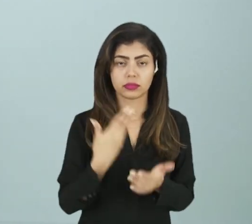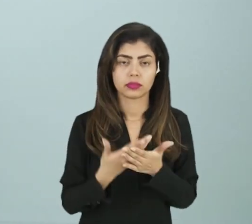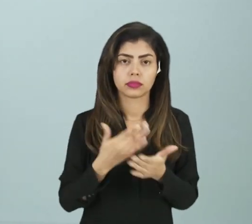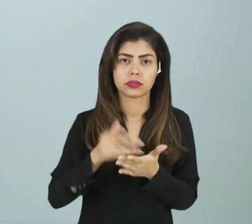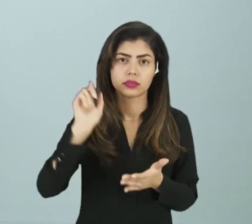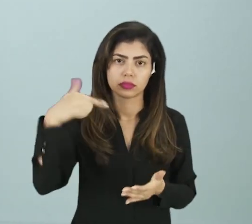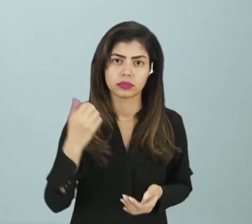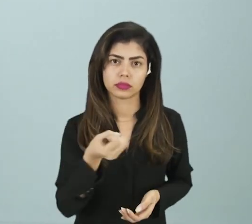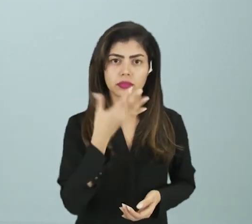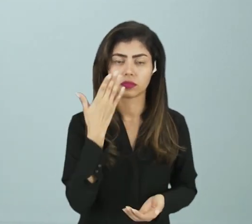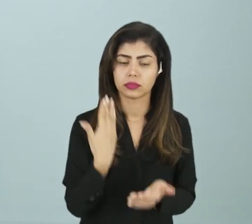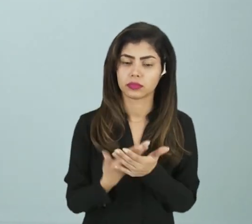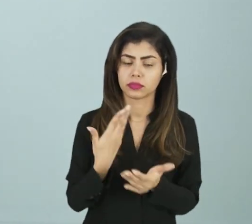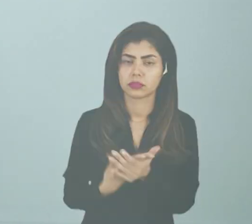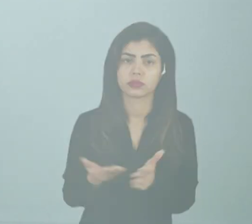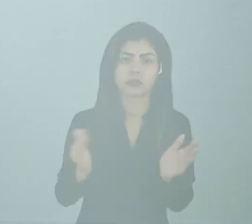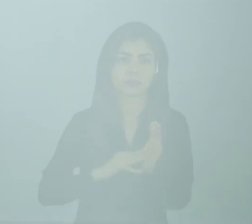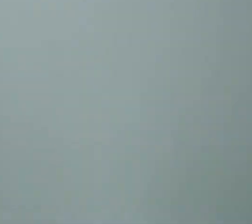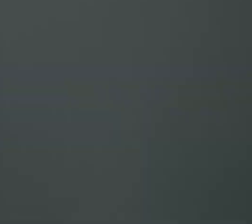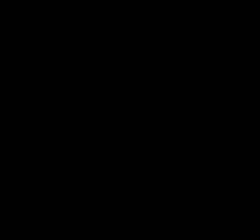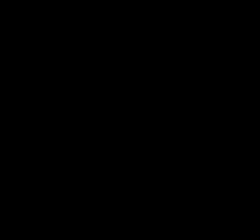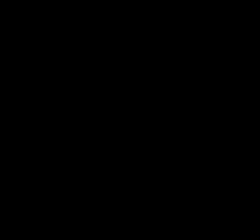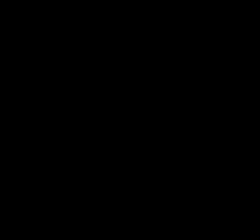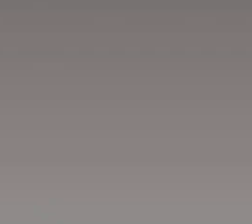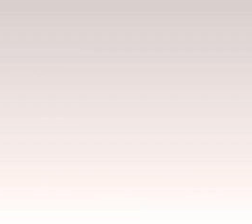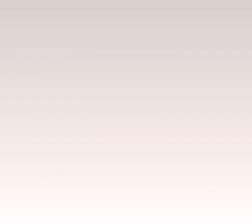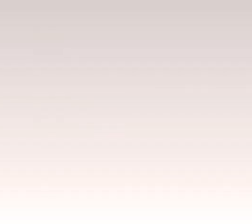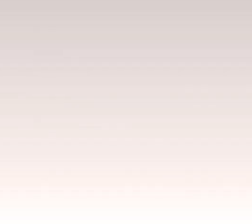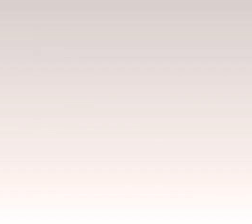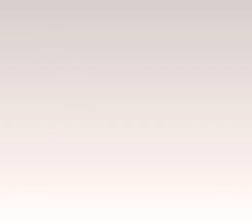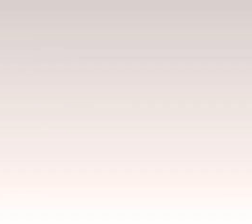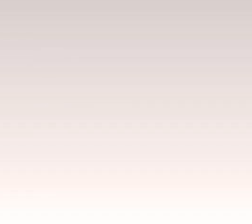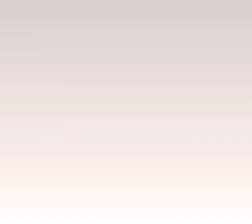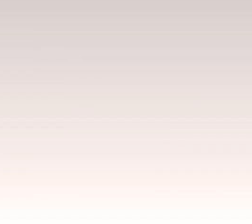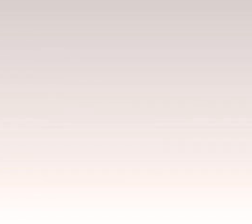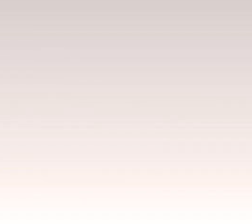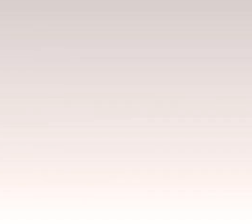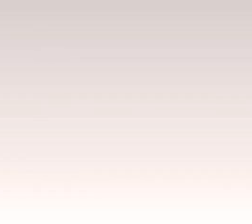SOS das aulas Bons estudos e até a próxima